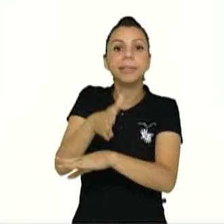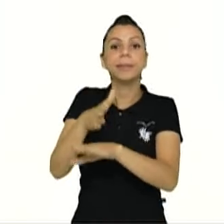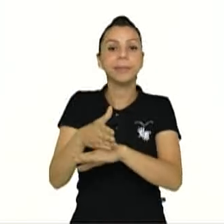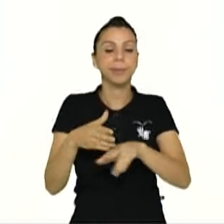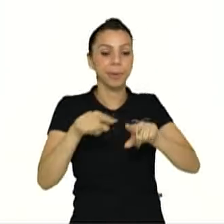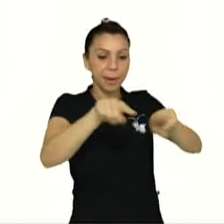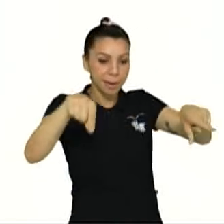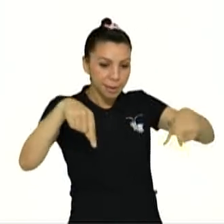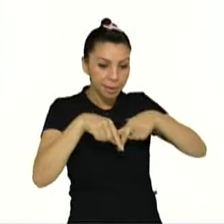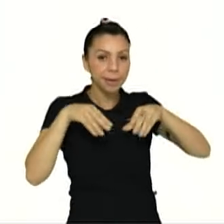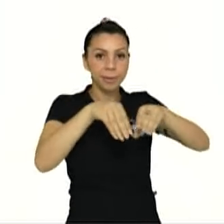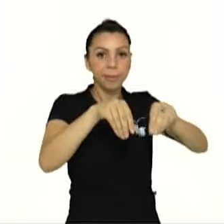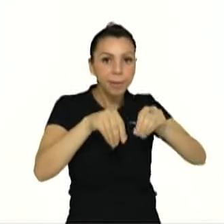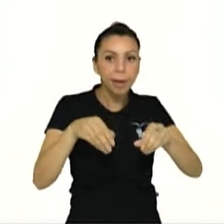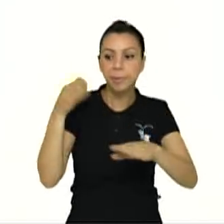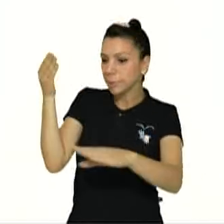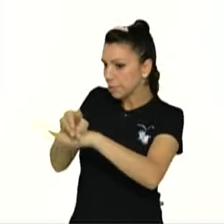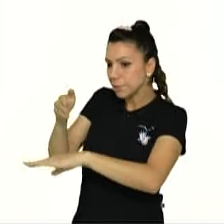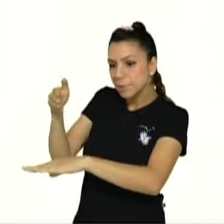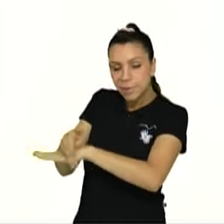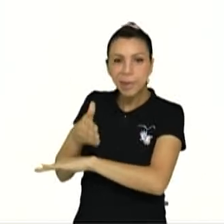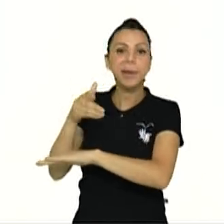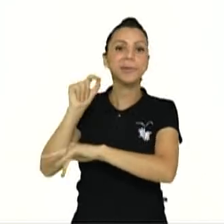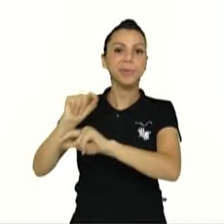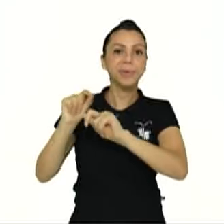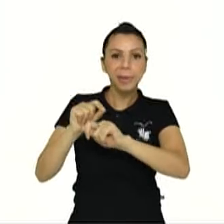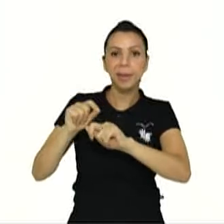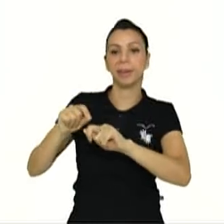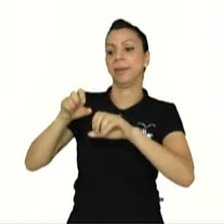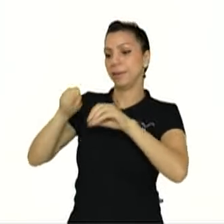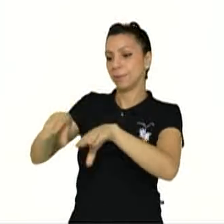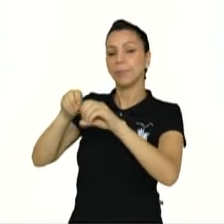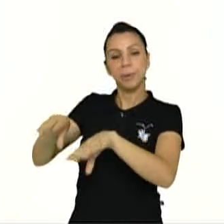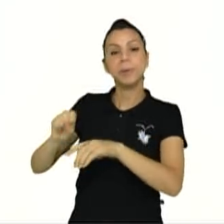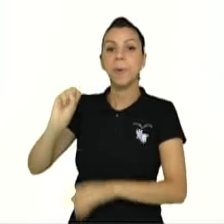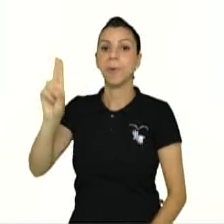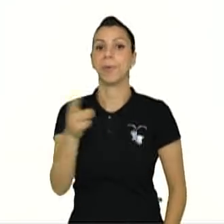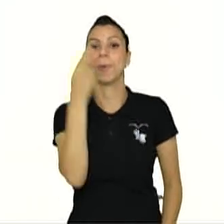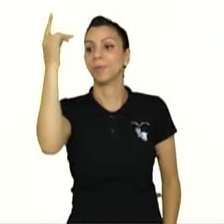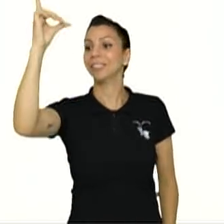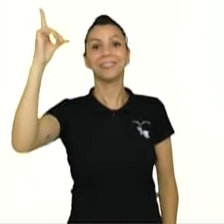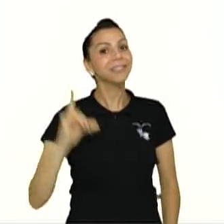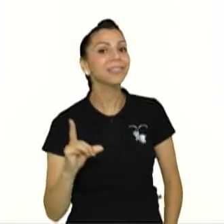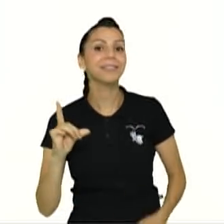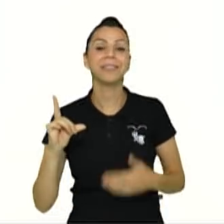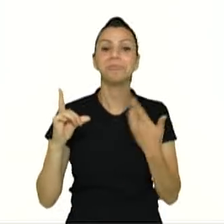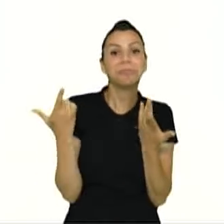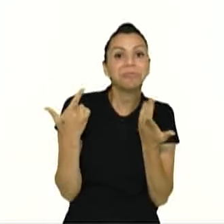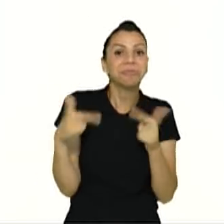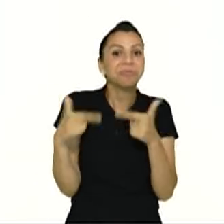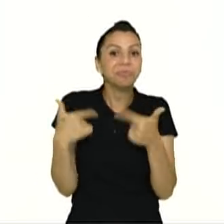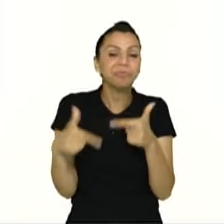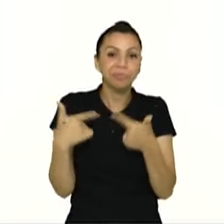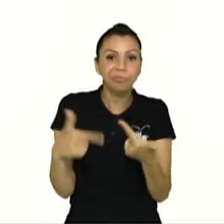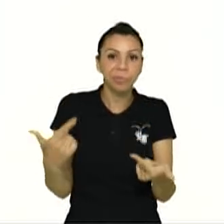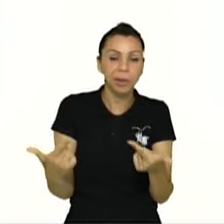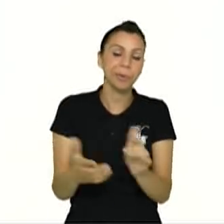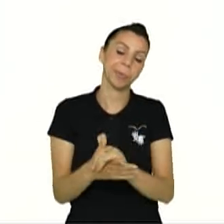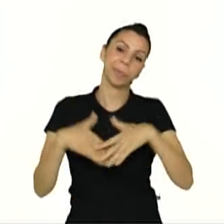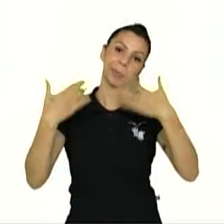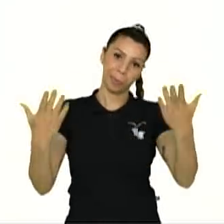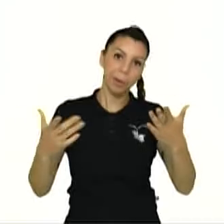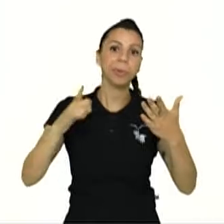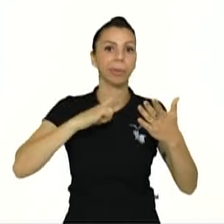a condições de exercerem plenamente sua cidadania no país. Ou seja, foi dado